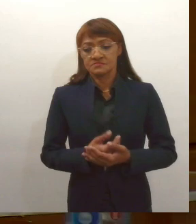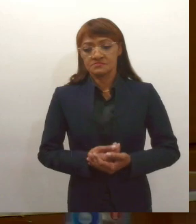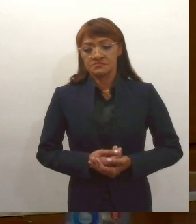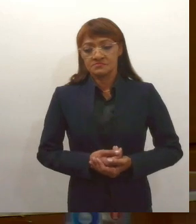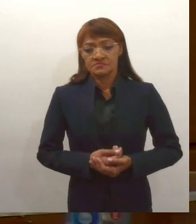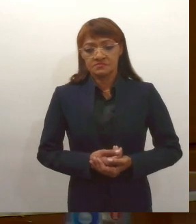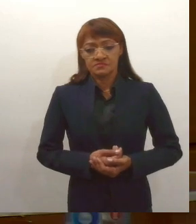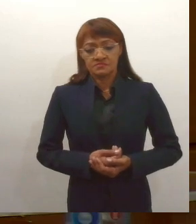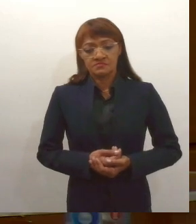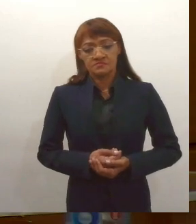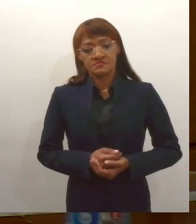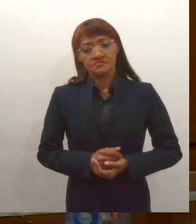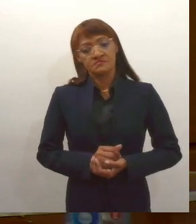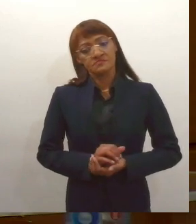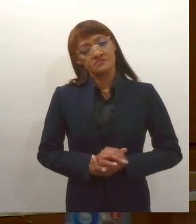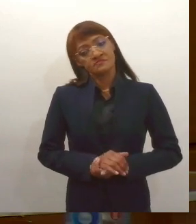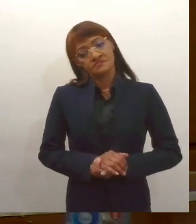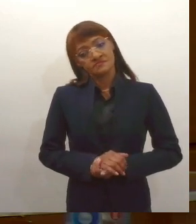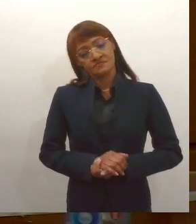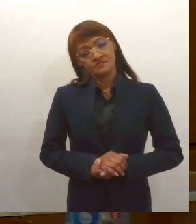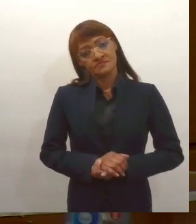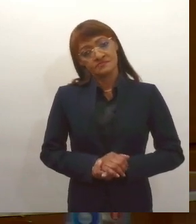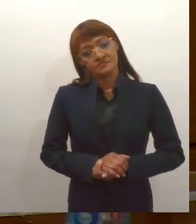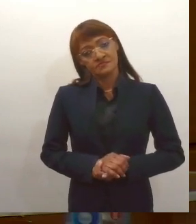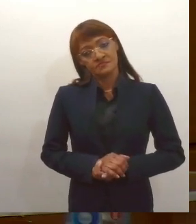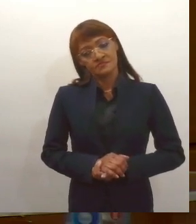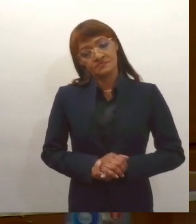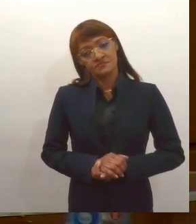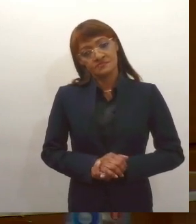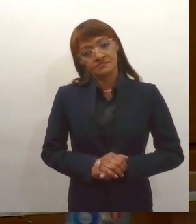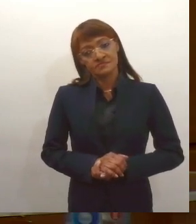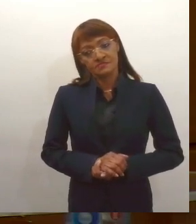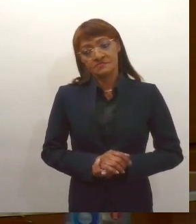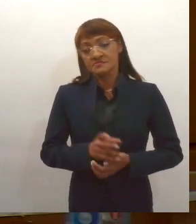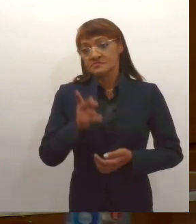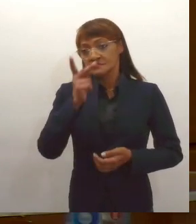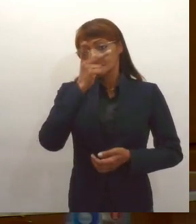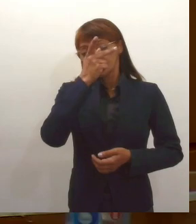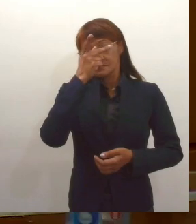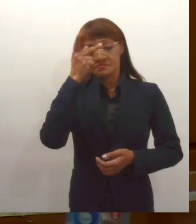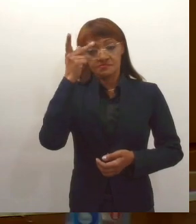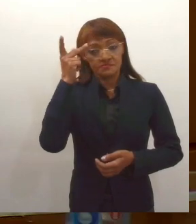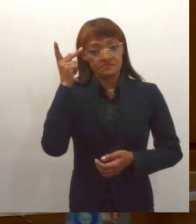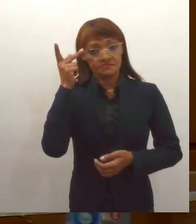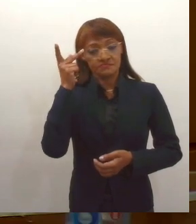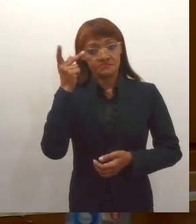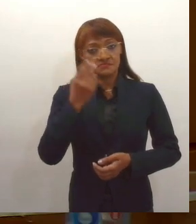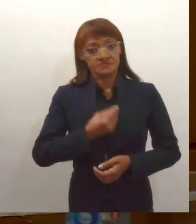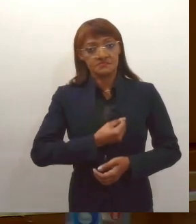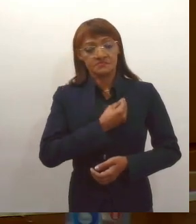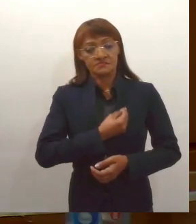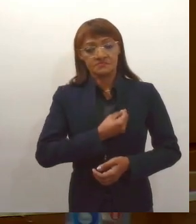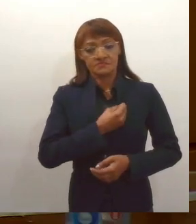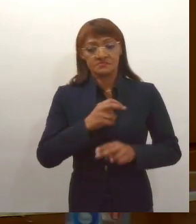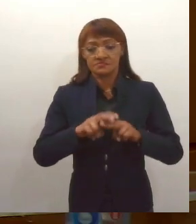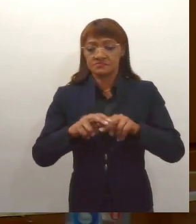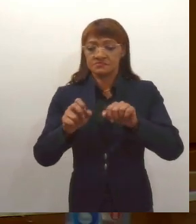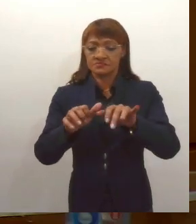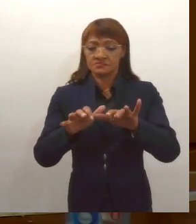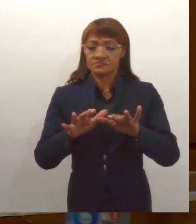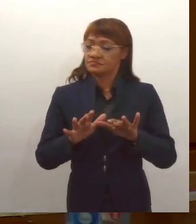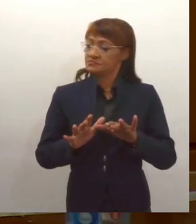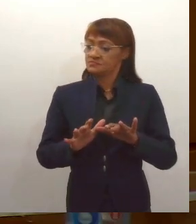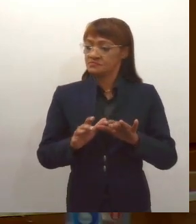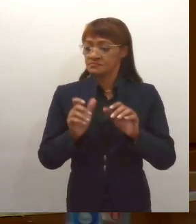deputadas pessoas que nos assistem aqui nas Galerias da Assembleia Legislativa a imprensa e